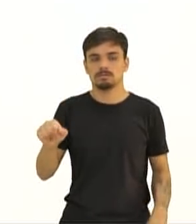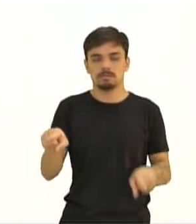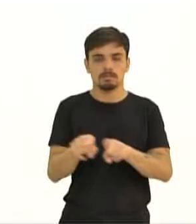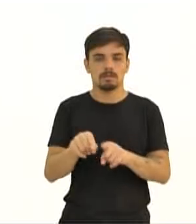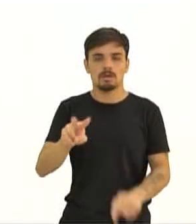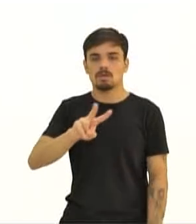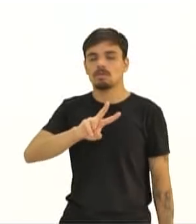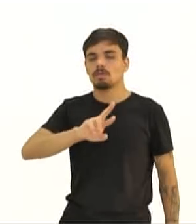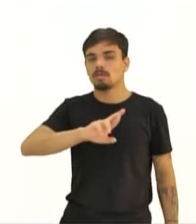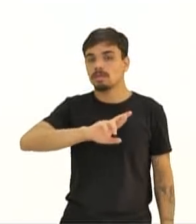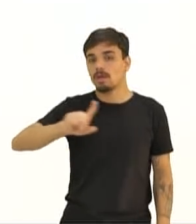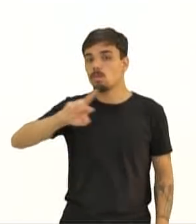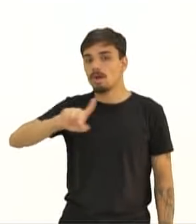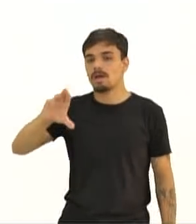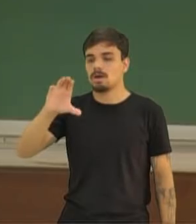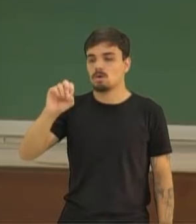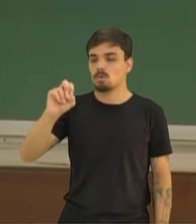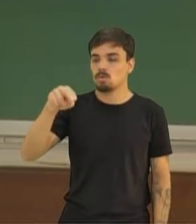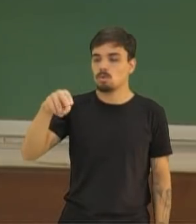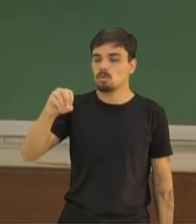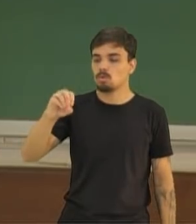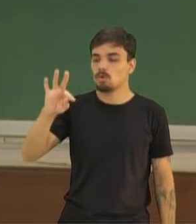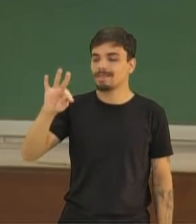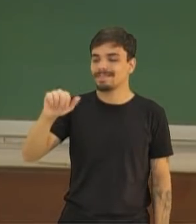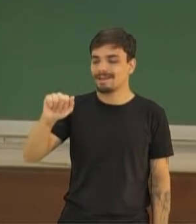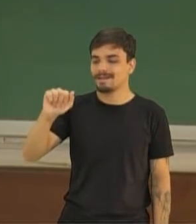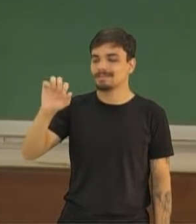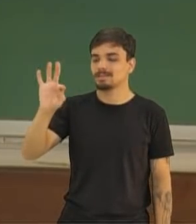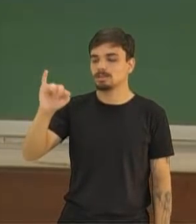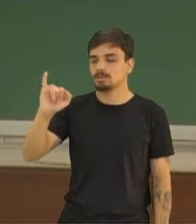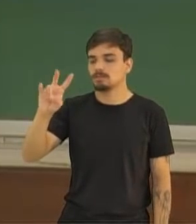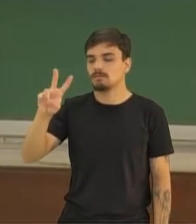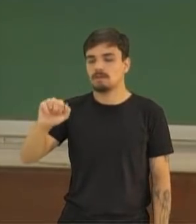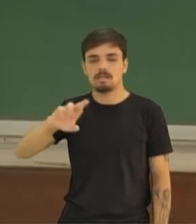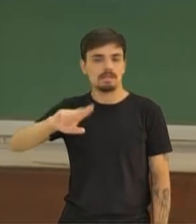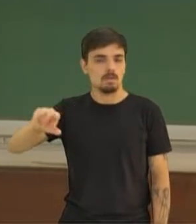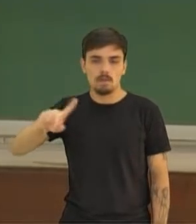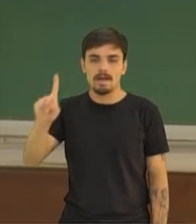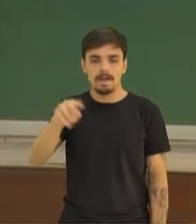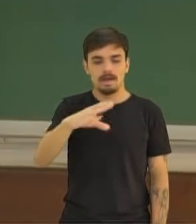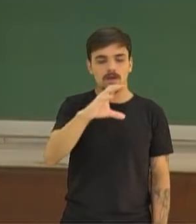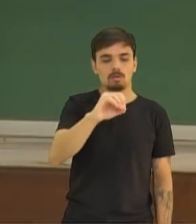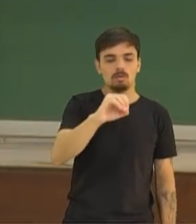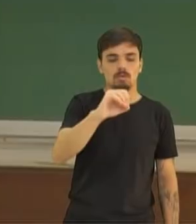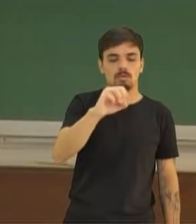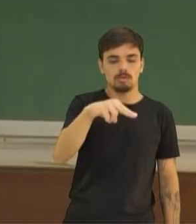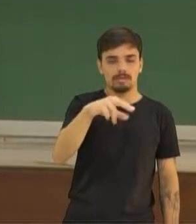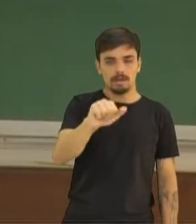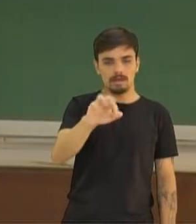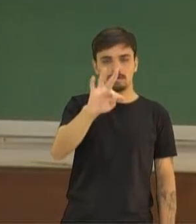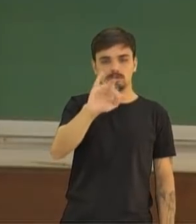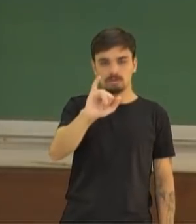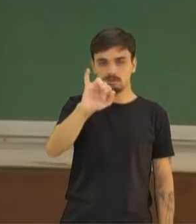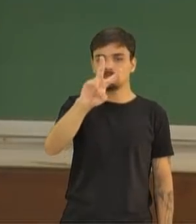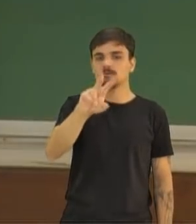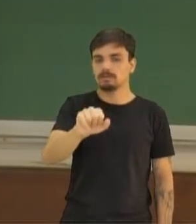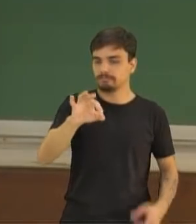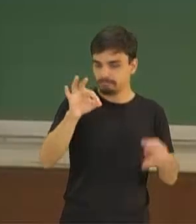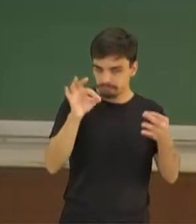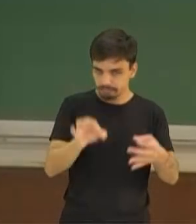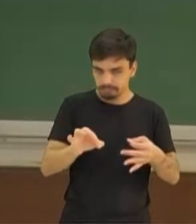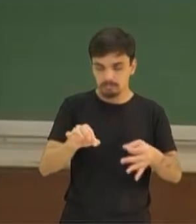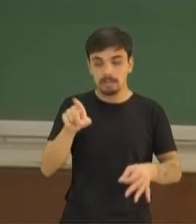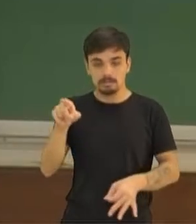não é conotativa, certo? É conativa. Conotativa é outra coisa, tá?